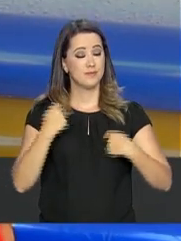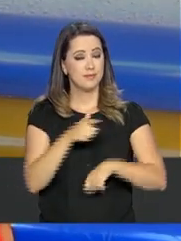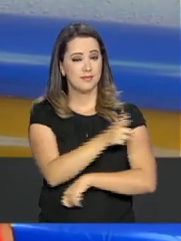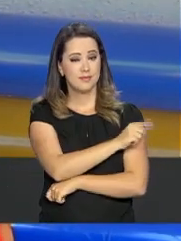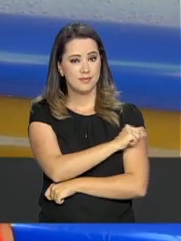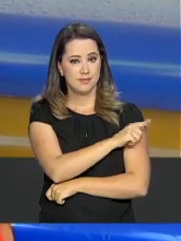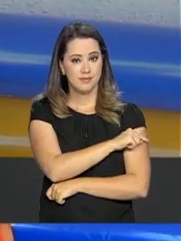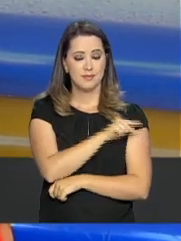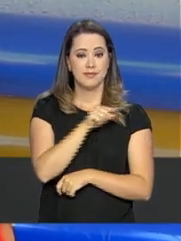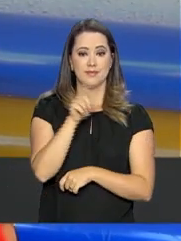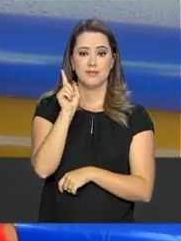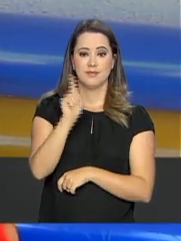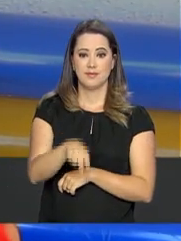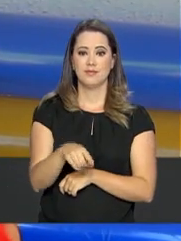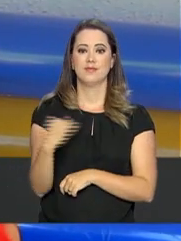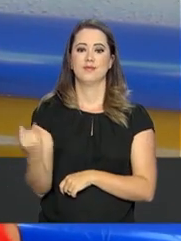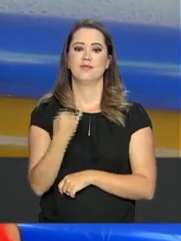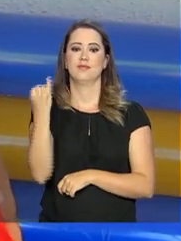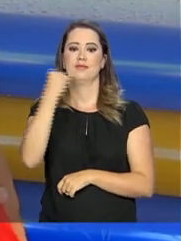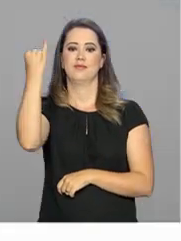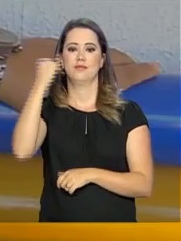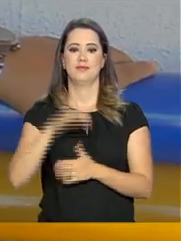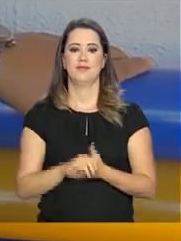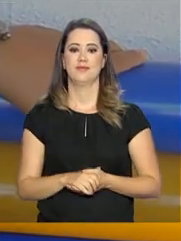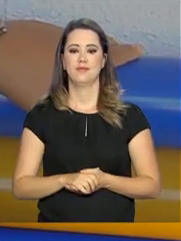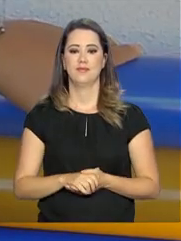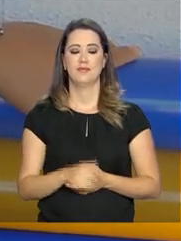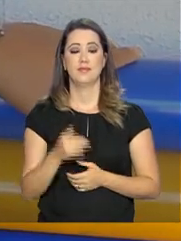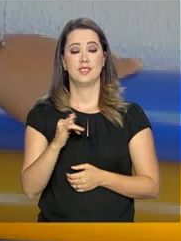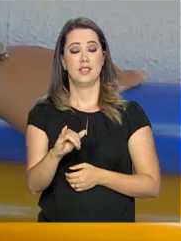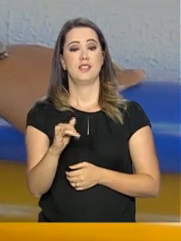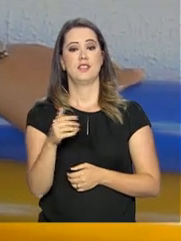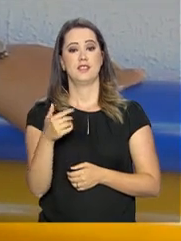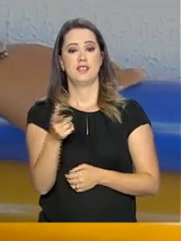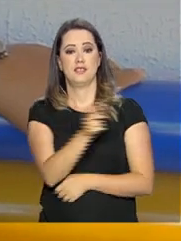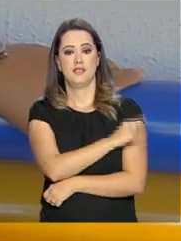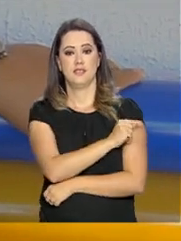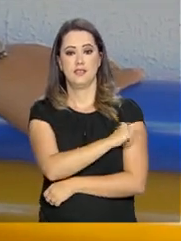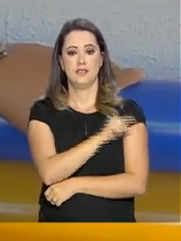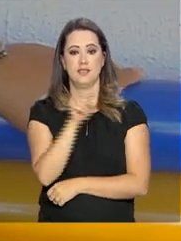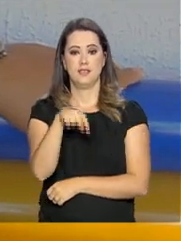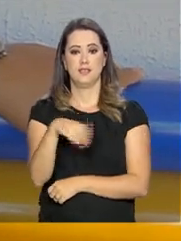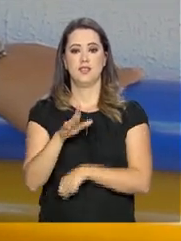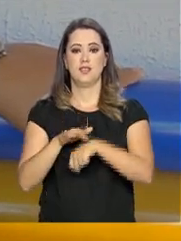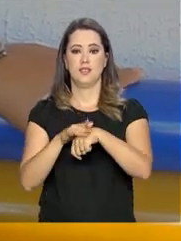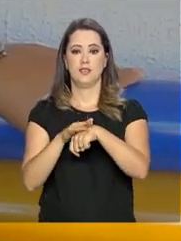que é bem totta se não tão a vacina fica doente